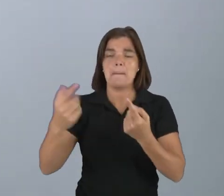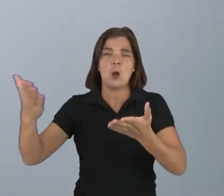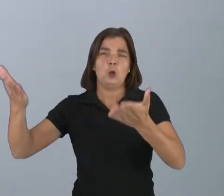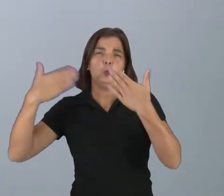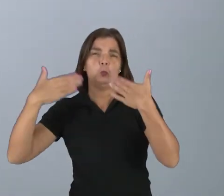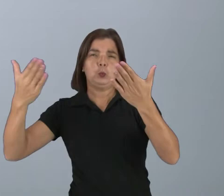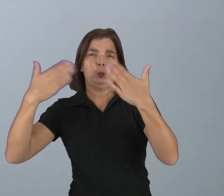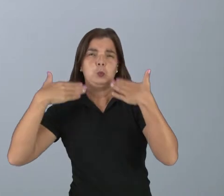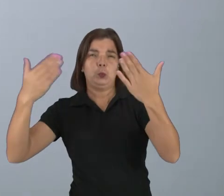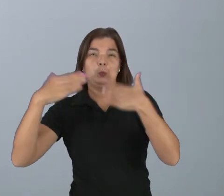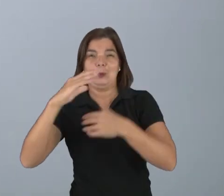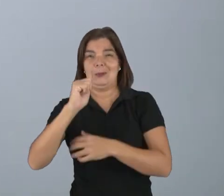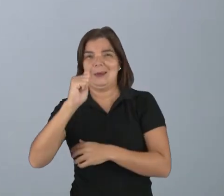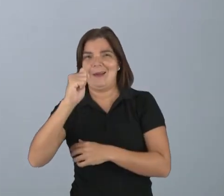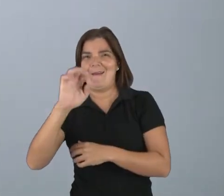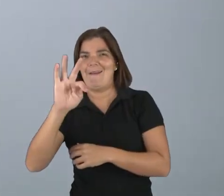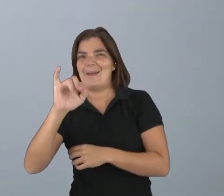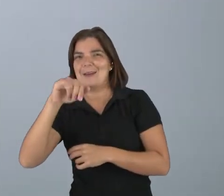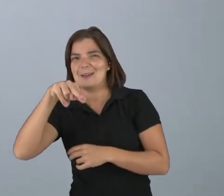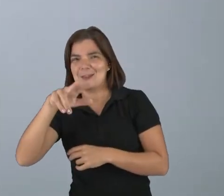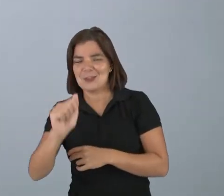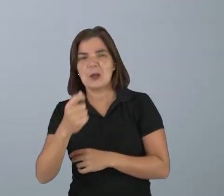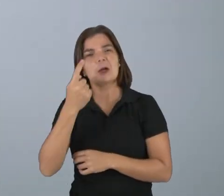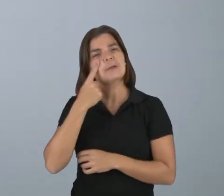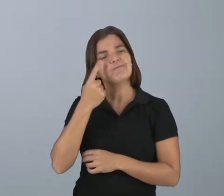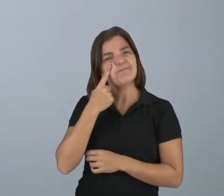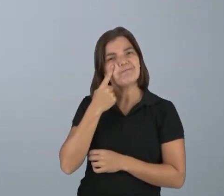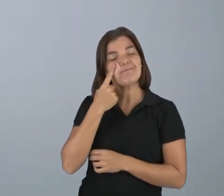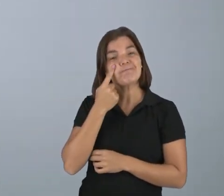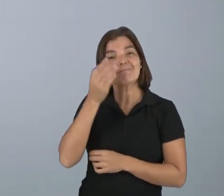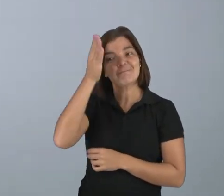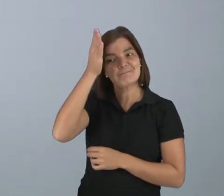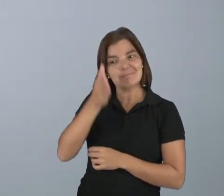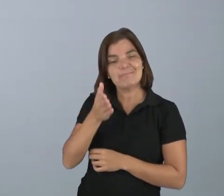da Caatinga do Nordeste. Então aí você tem uma região de